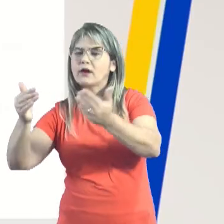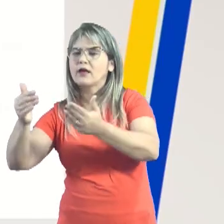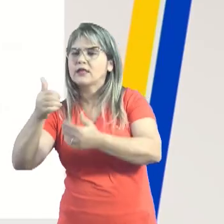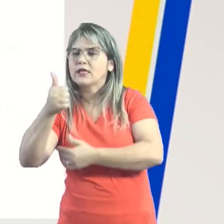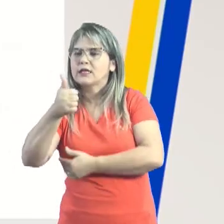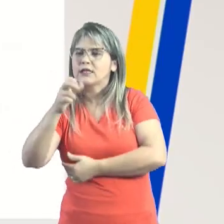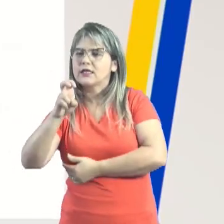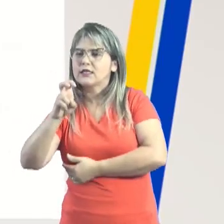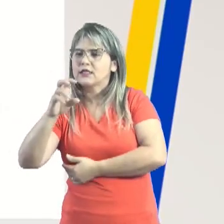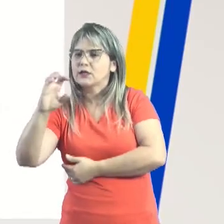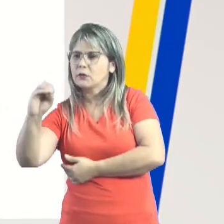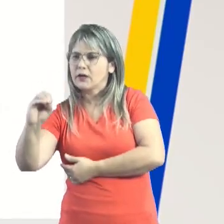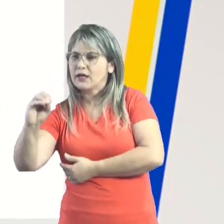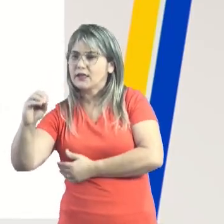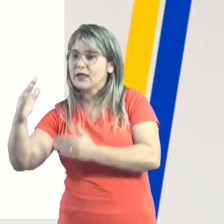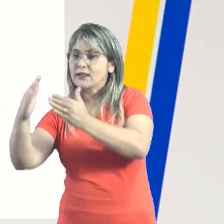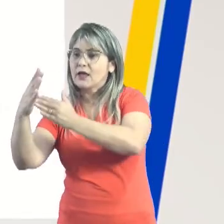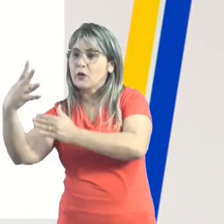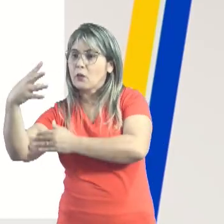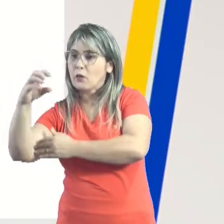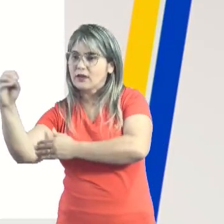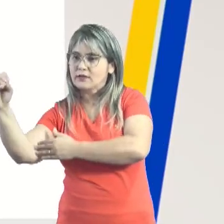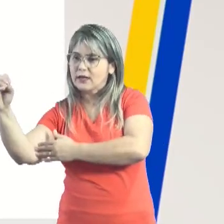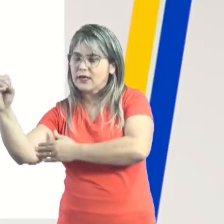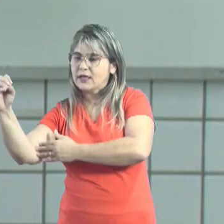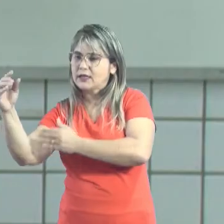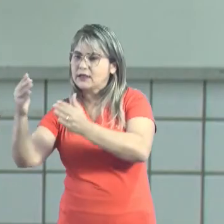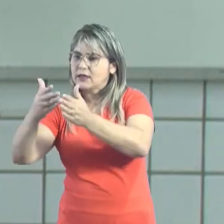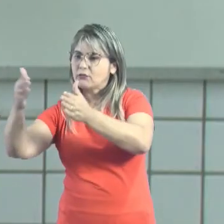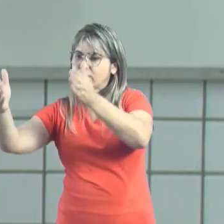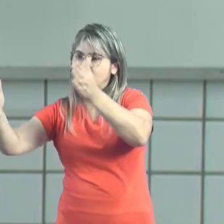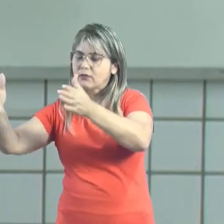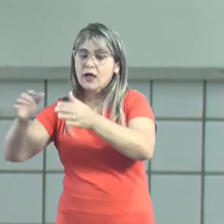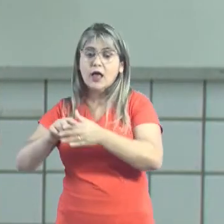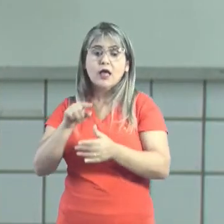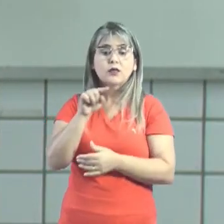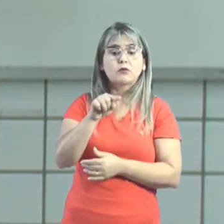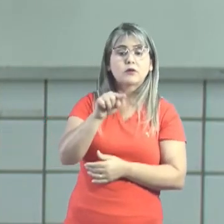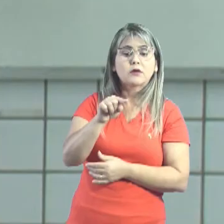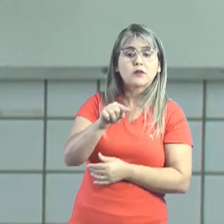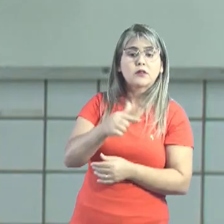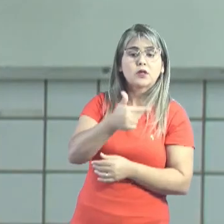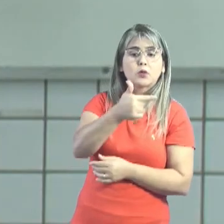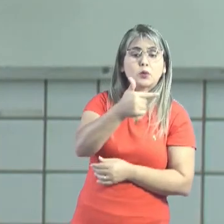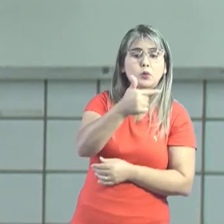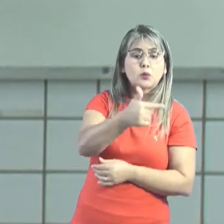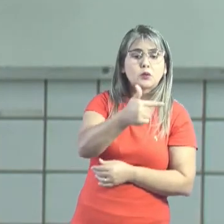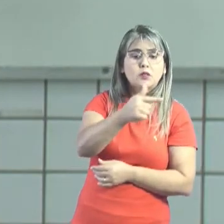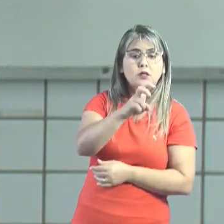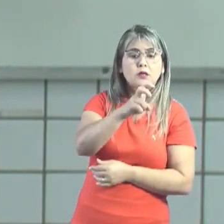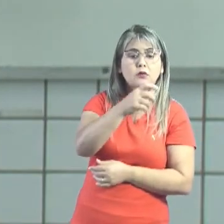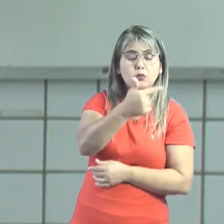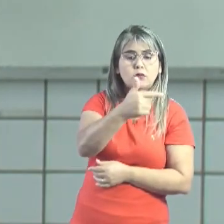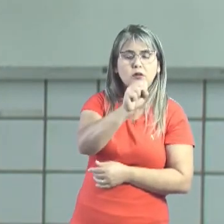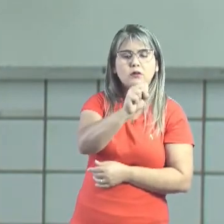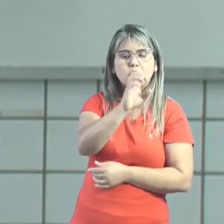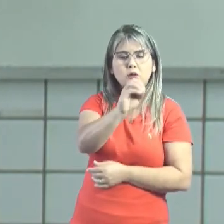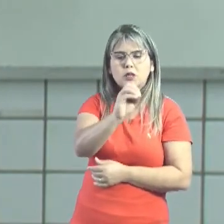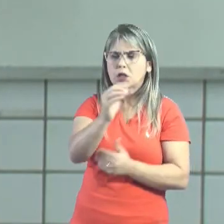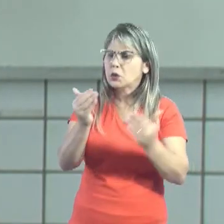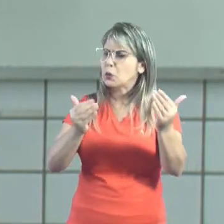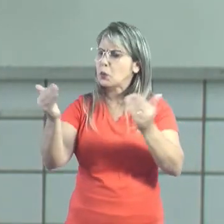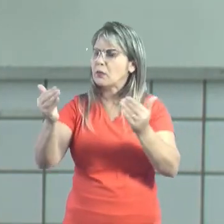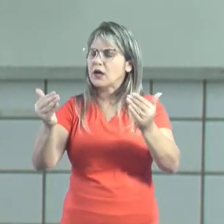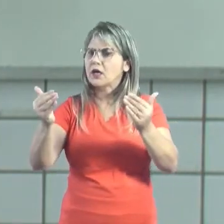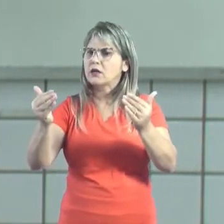Sistema urinário, pessoal. O sistema urinário é responsável por filtrar todo o sangue. Tudo aquilo que você